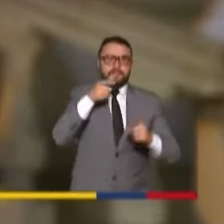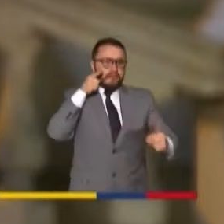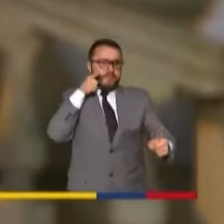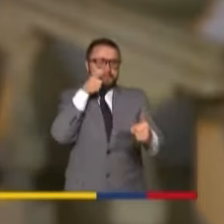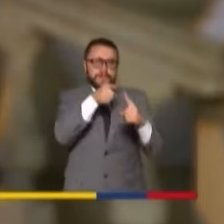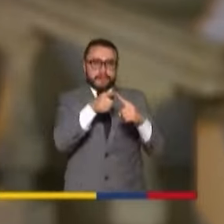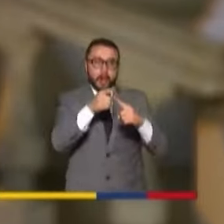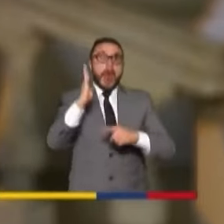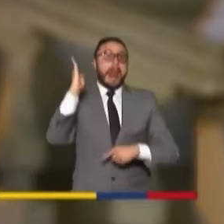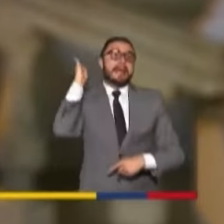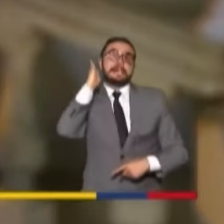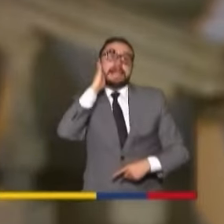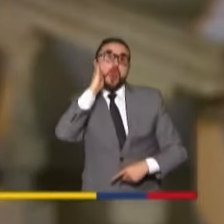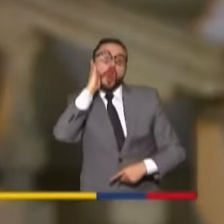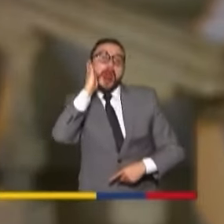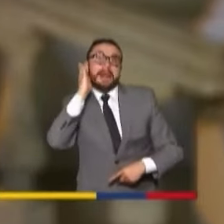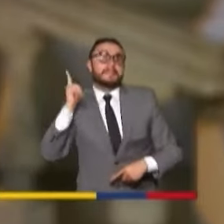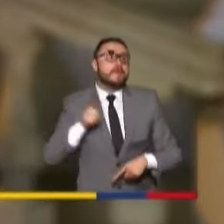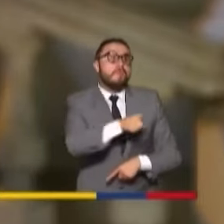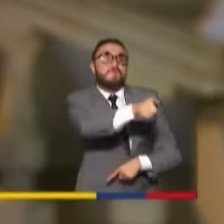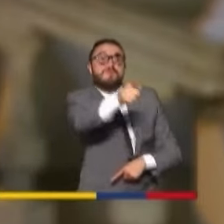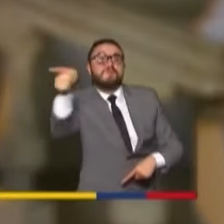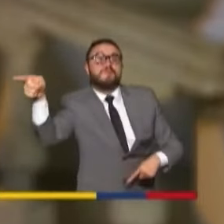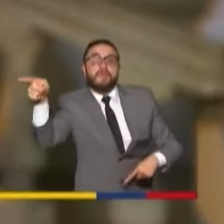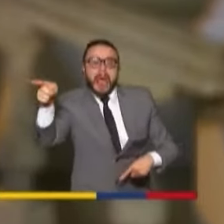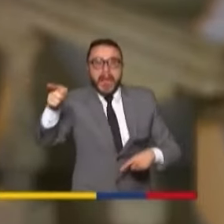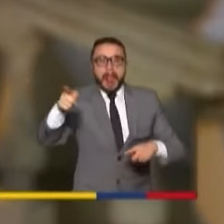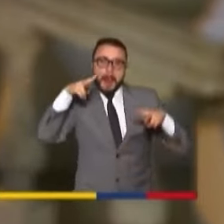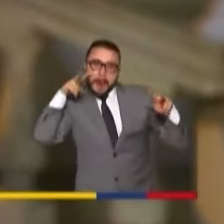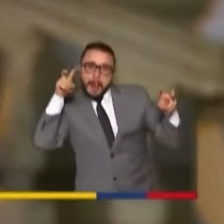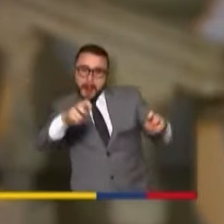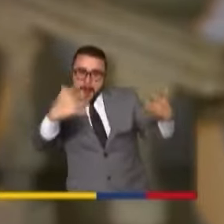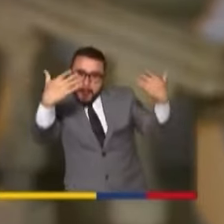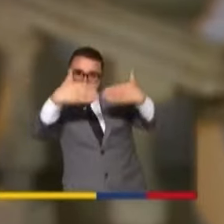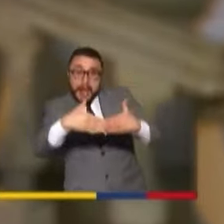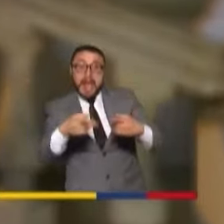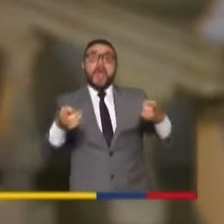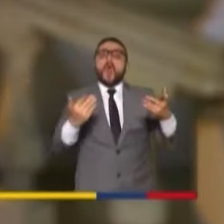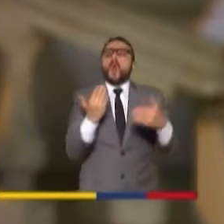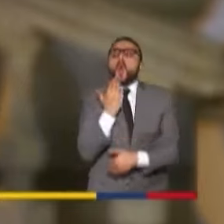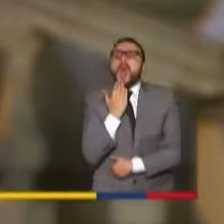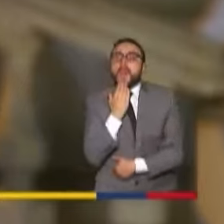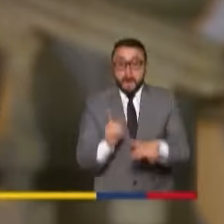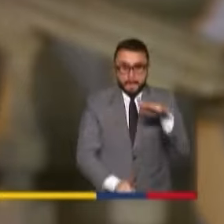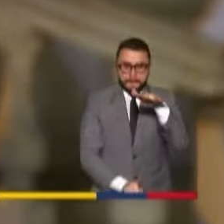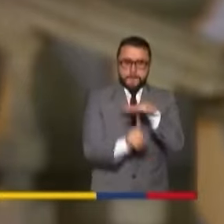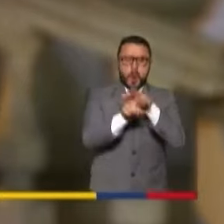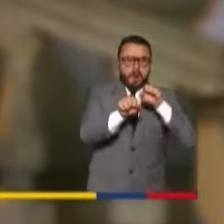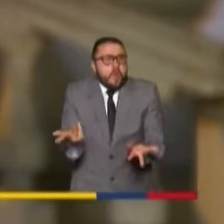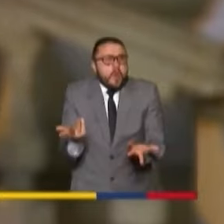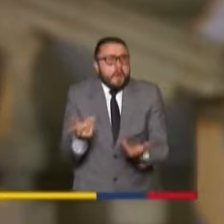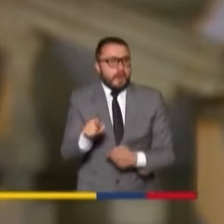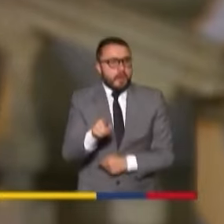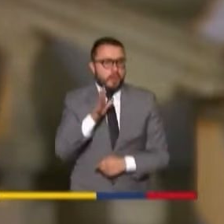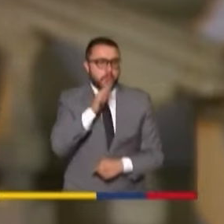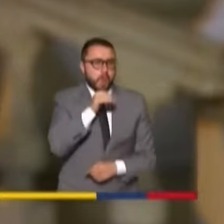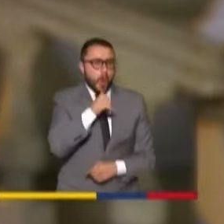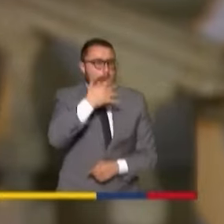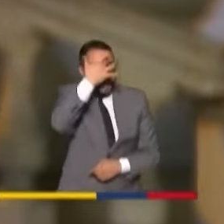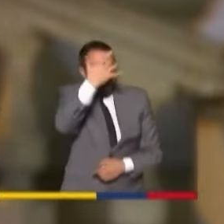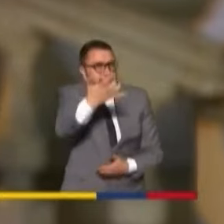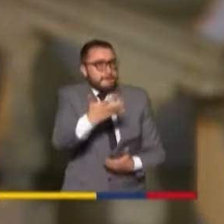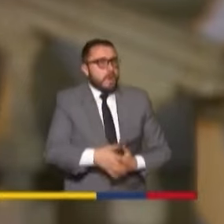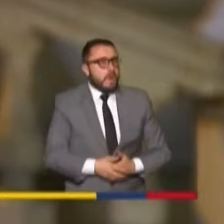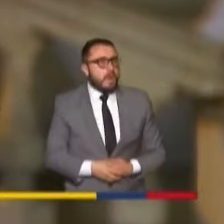atas, eu quero as atas. Se o Petro for ameaçado, Maduro vai ser o primeiro a